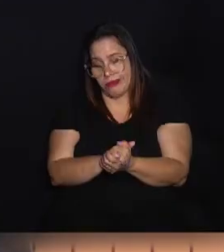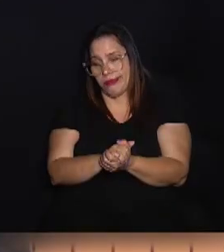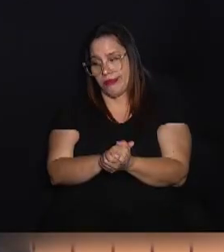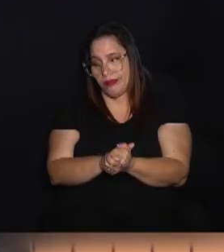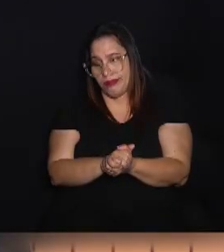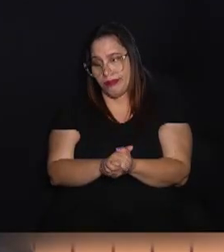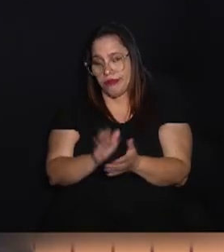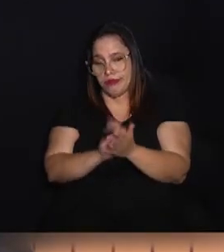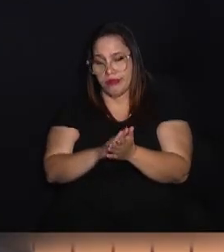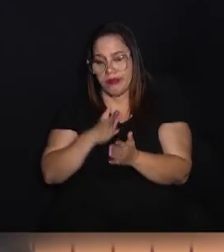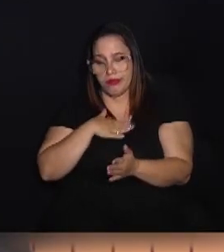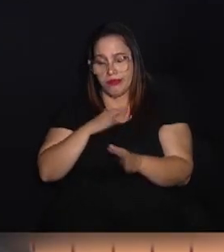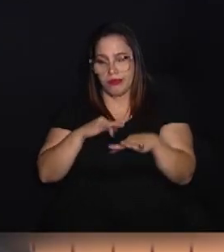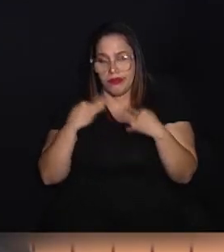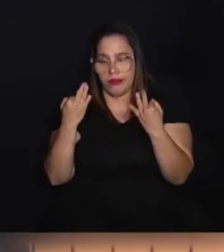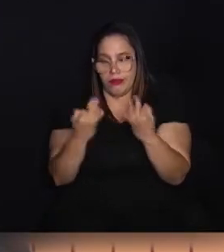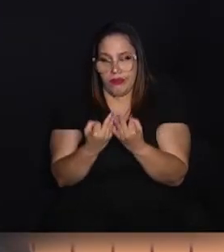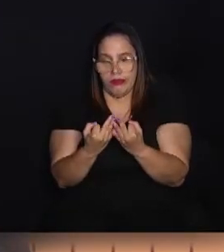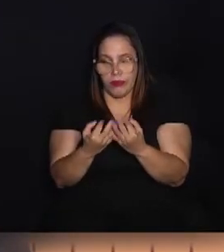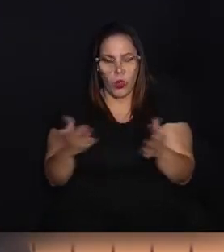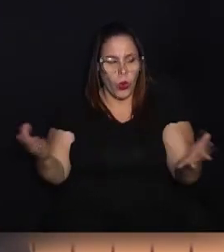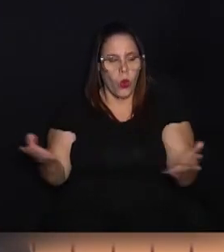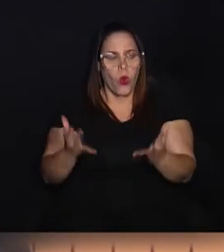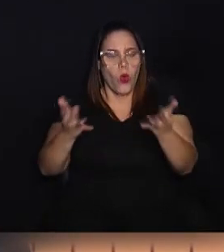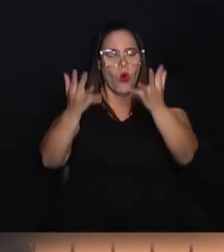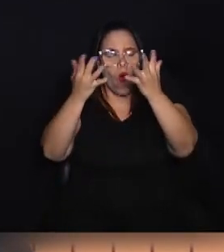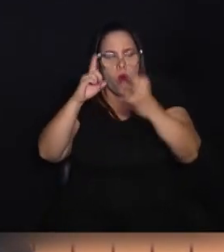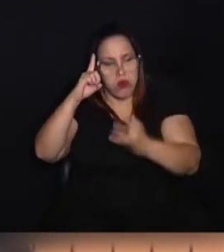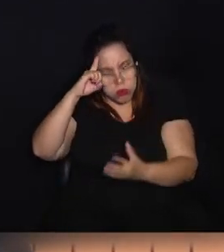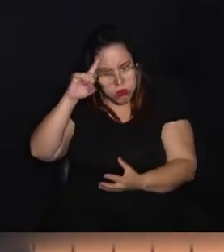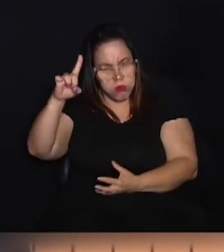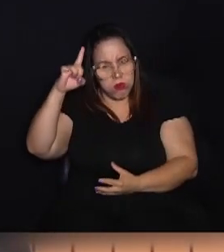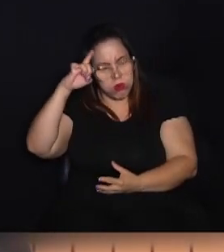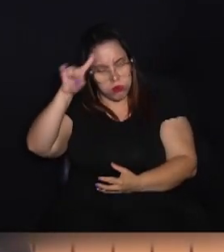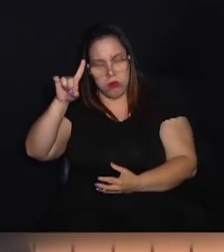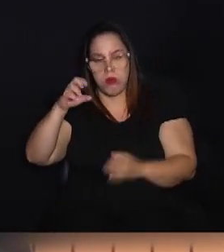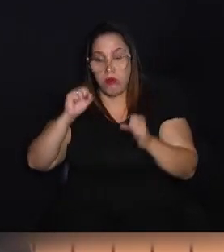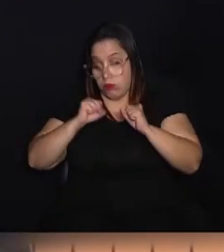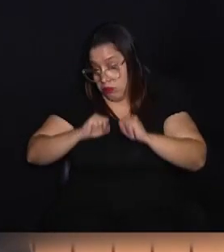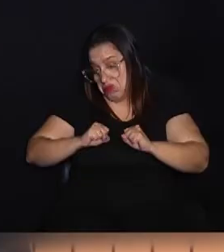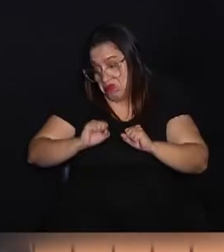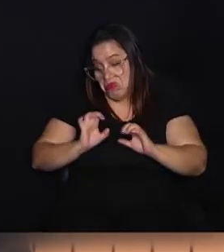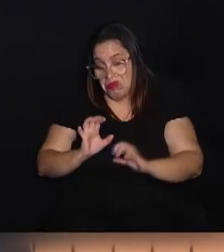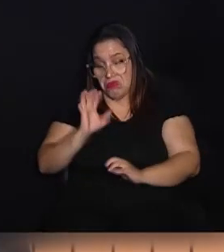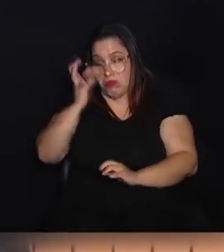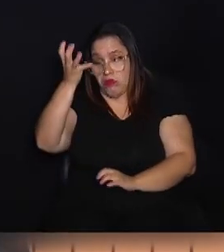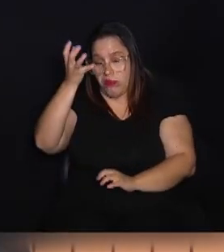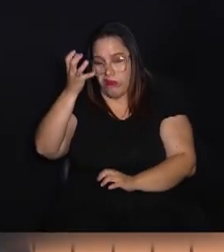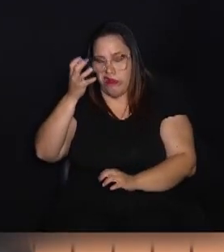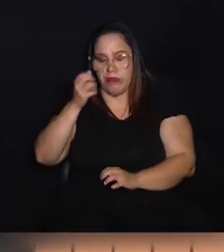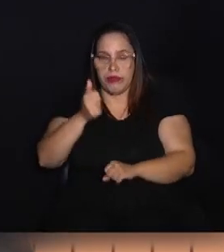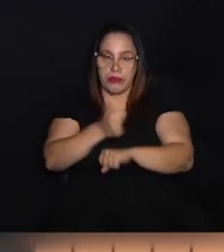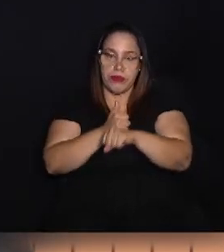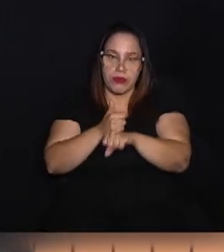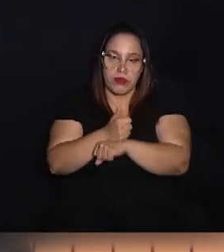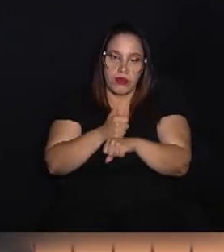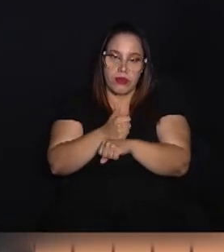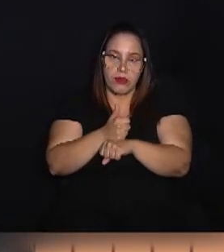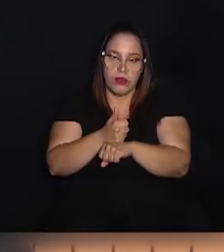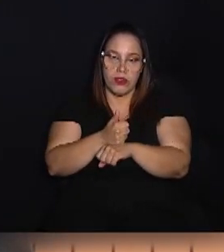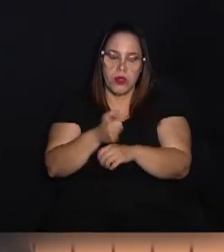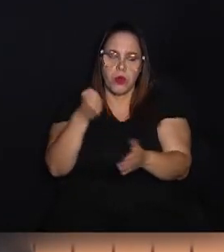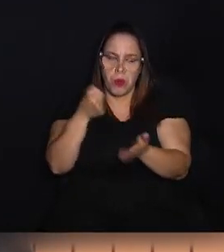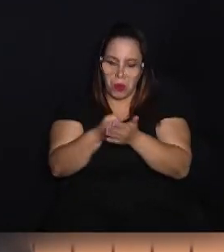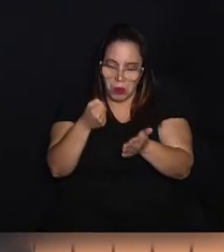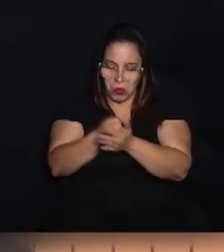minha família, que me incentivam todos os dias para que eu possa realizar a minha profissão com